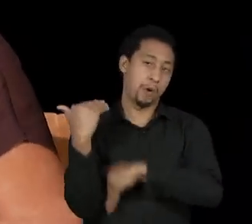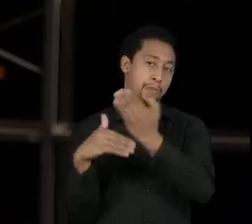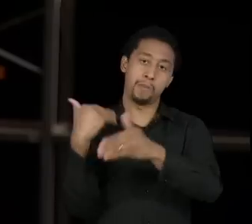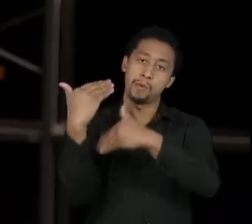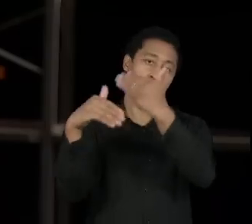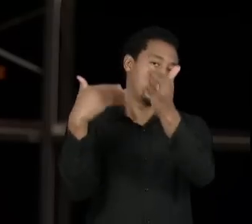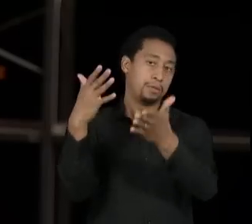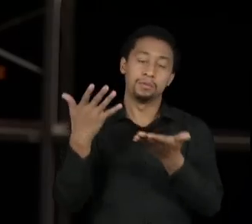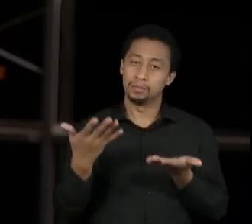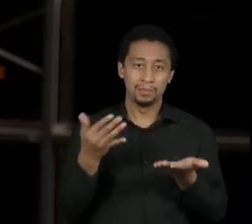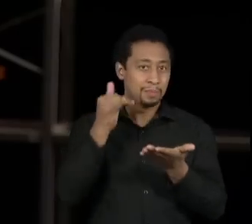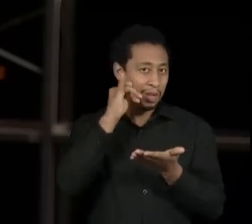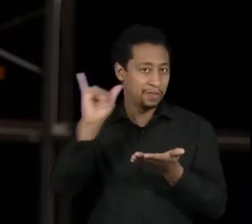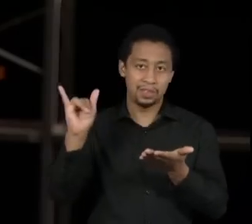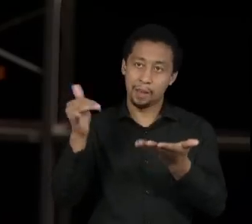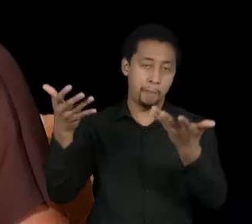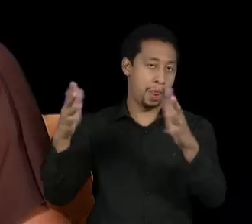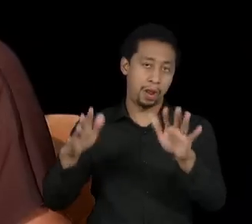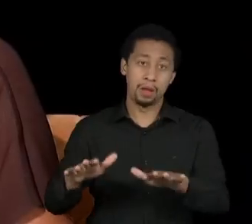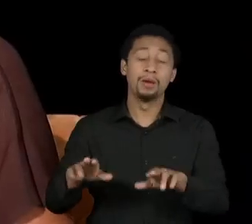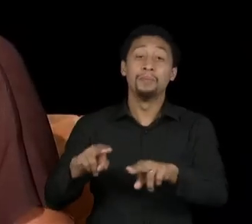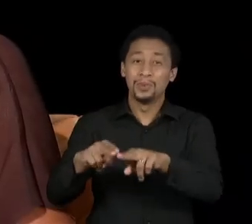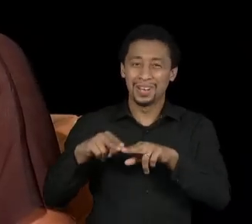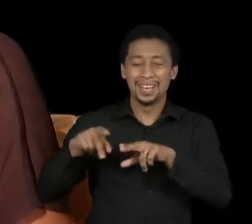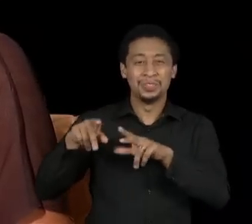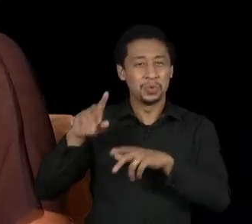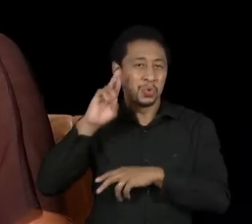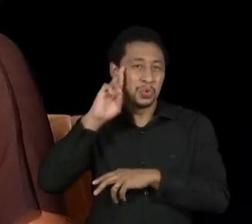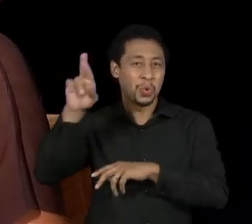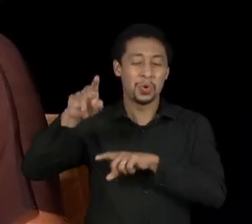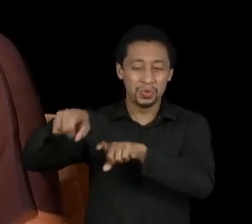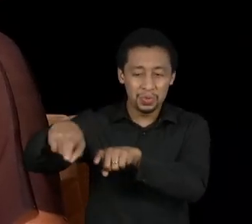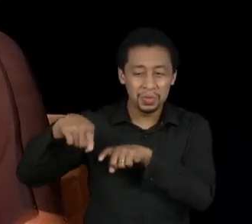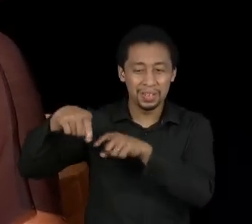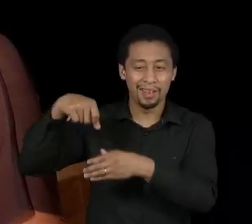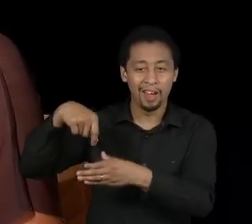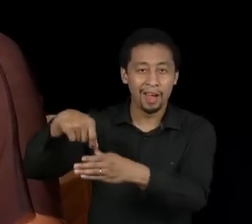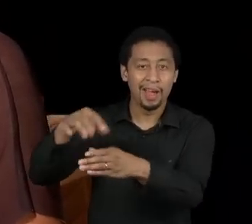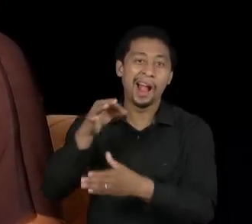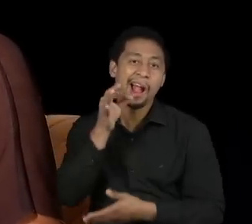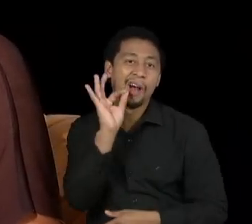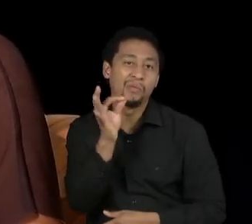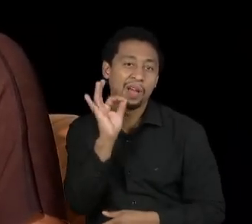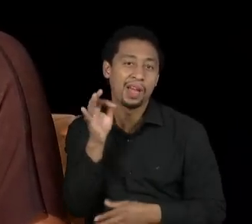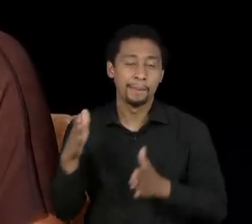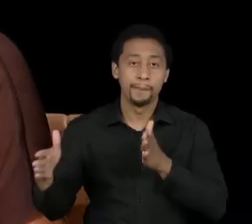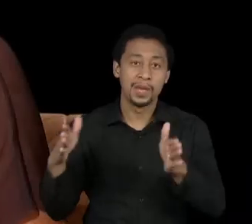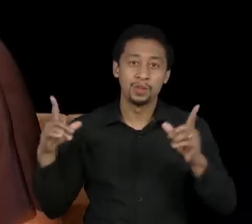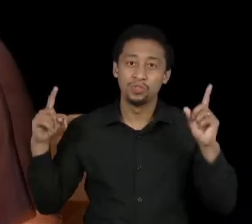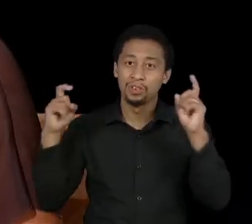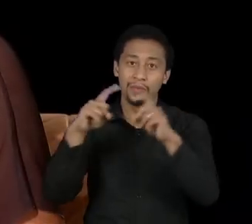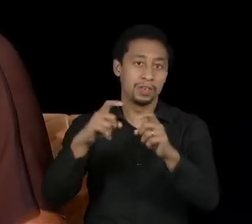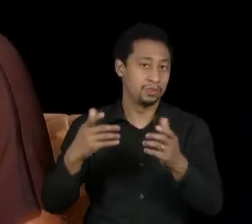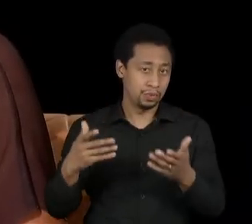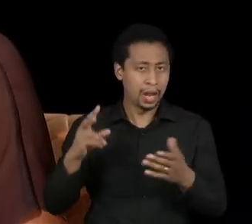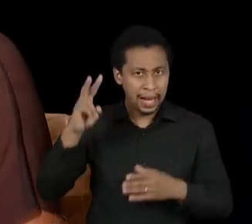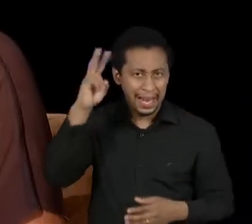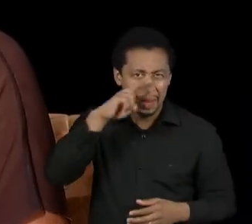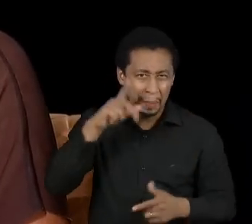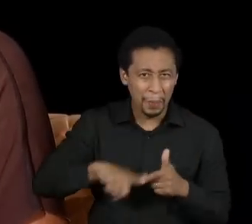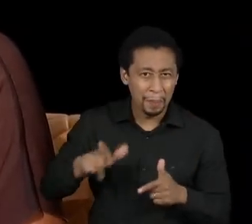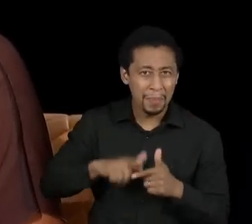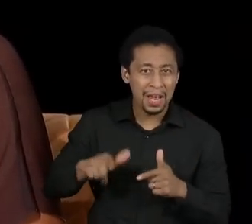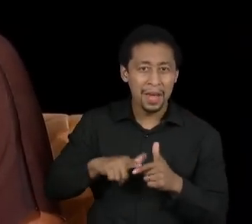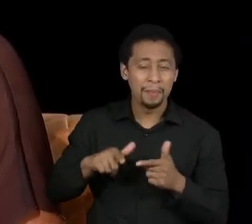estava, por causa do café, teve aquele período todo em que tiveram que jogar café, lembra que teve